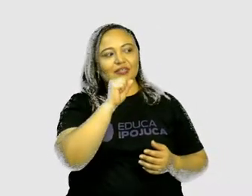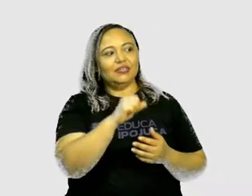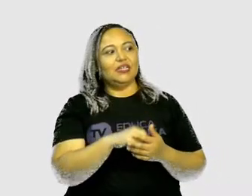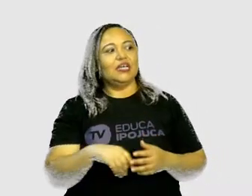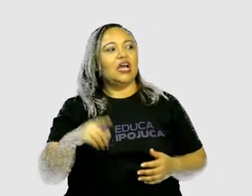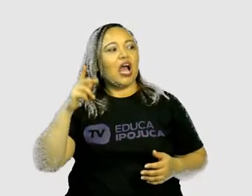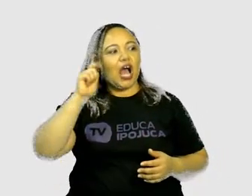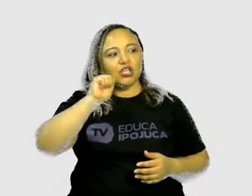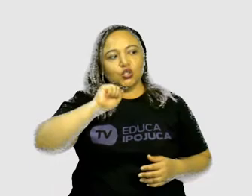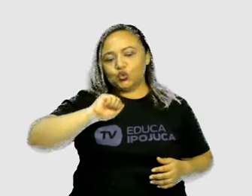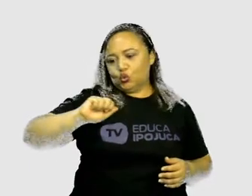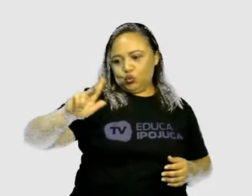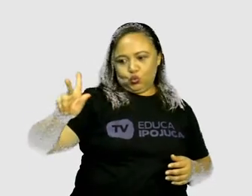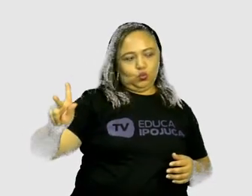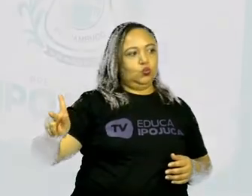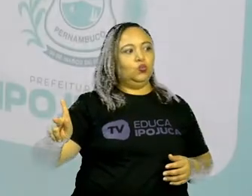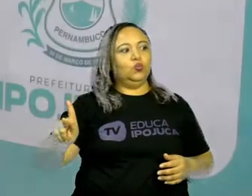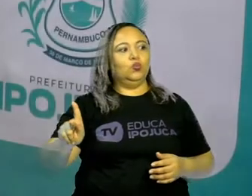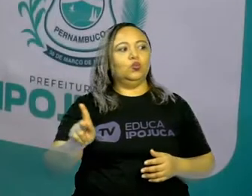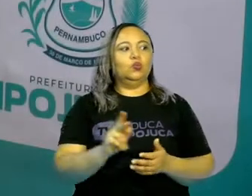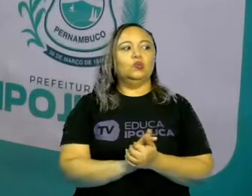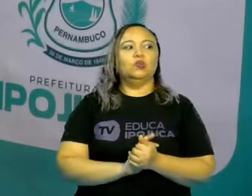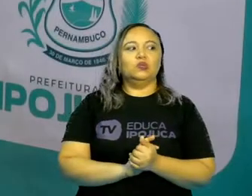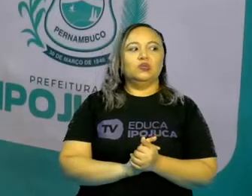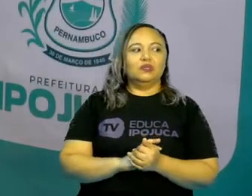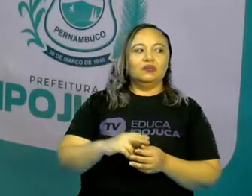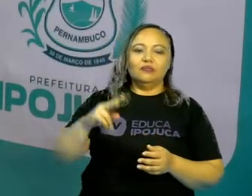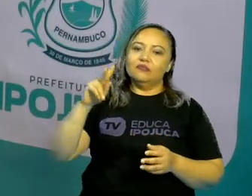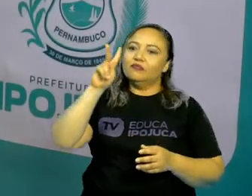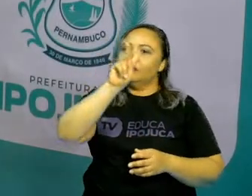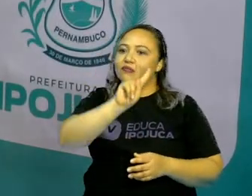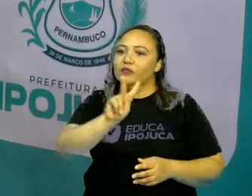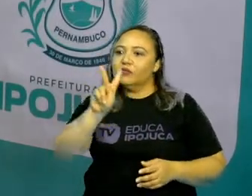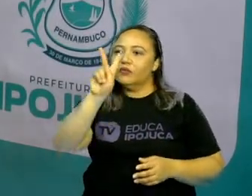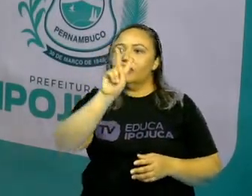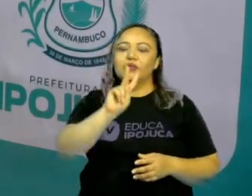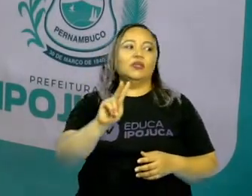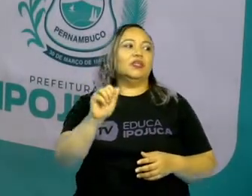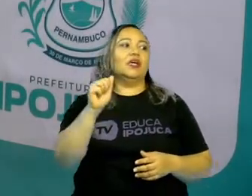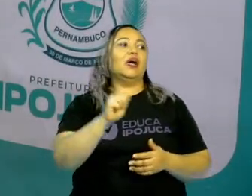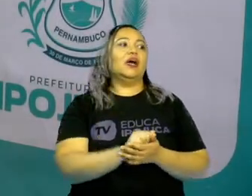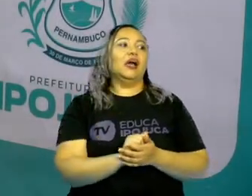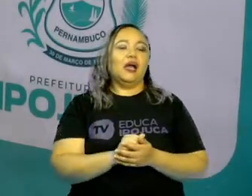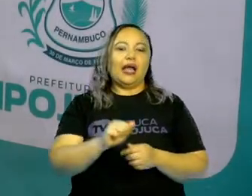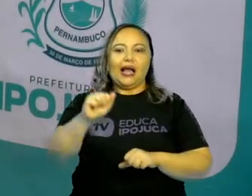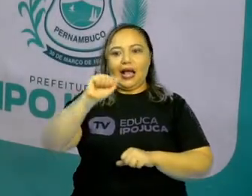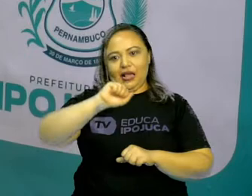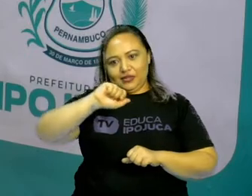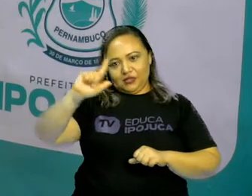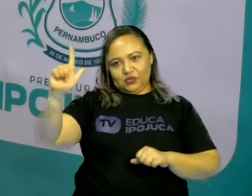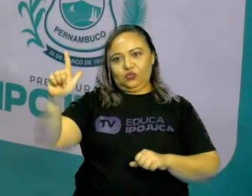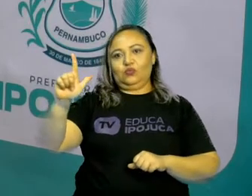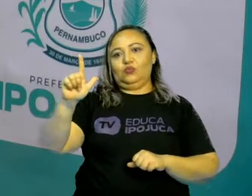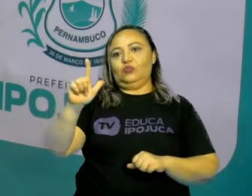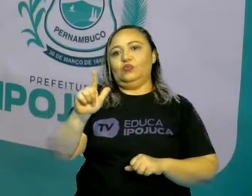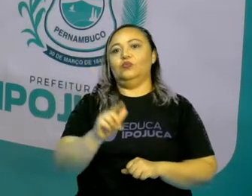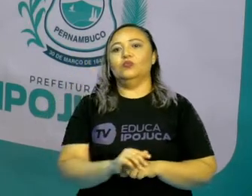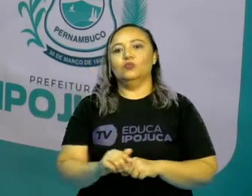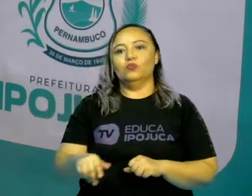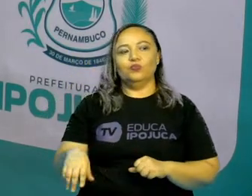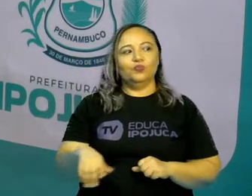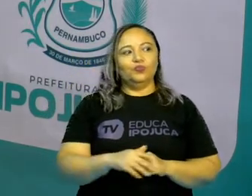violeta, azul arroxeado. Olha aí que beleza! Cores primárias com